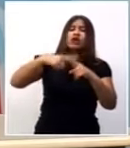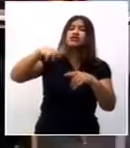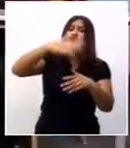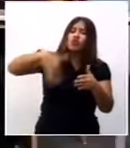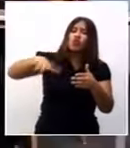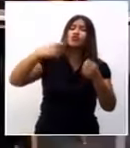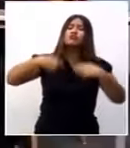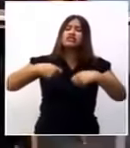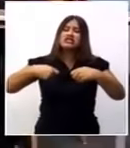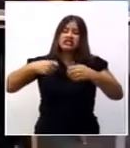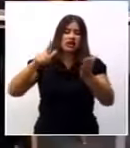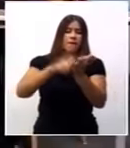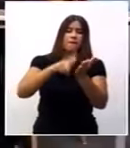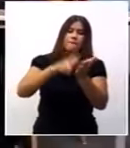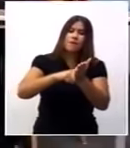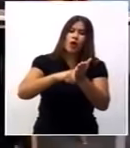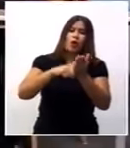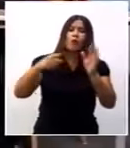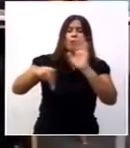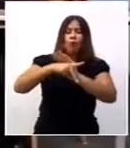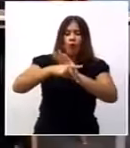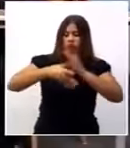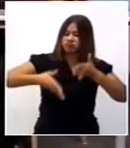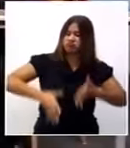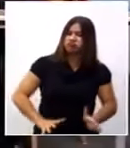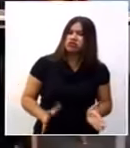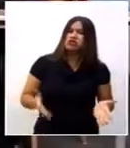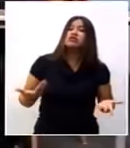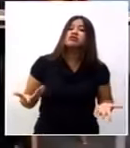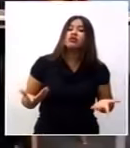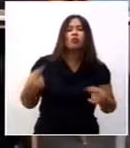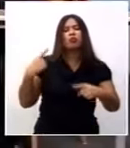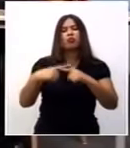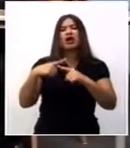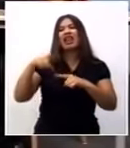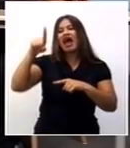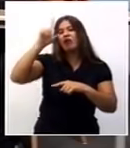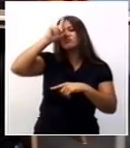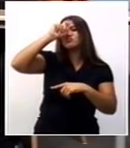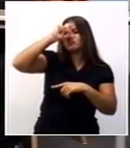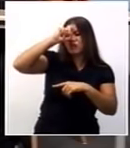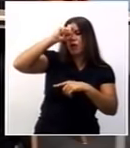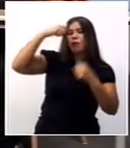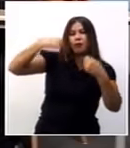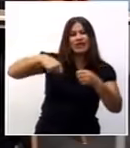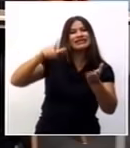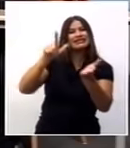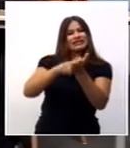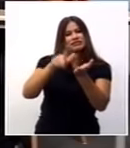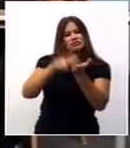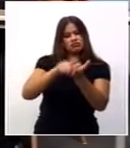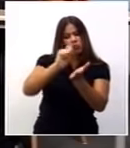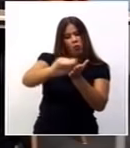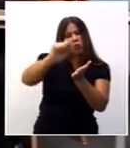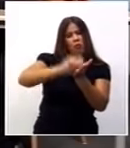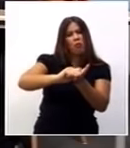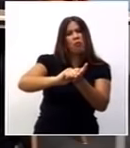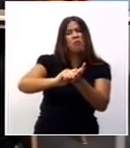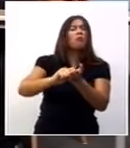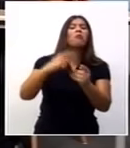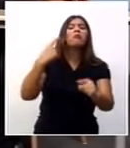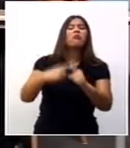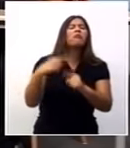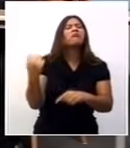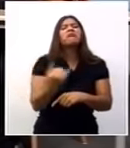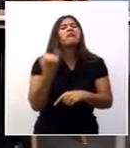no Brasil? Por que eu tenho que ter uma certidão de nascimento quando saio da maternidade? Por que isso é importante? Esses